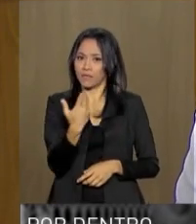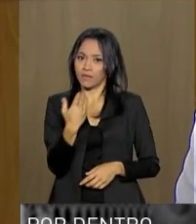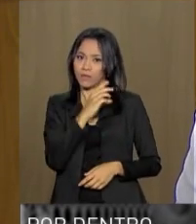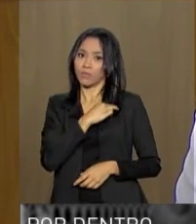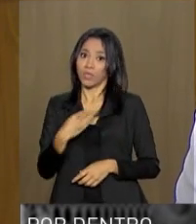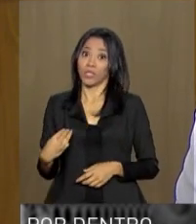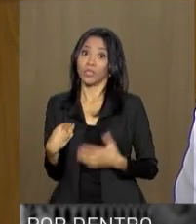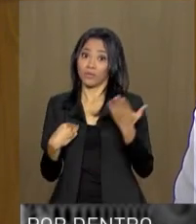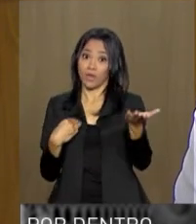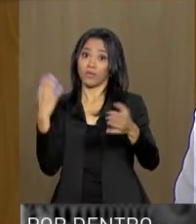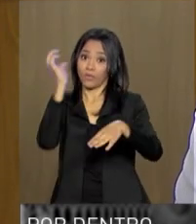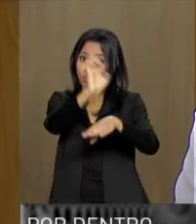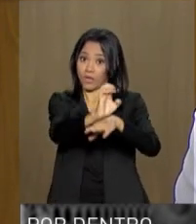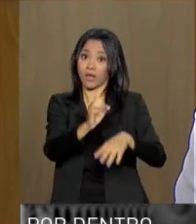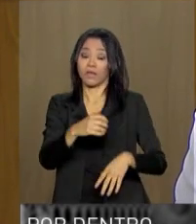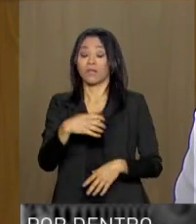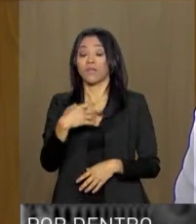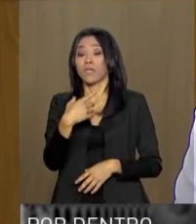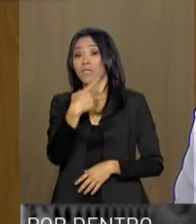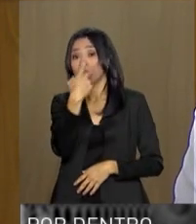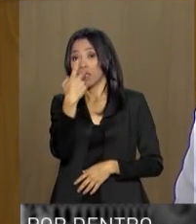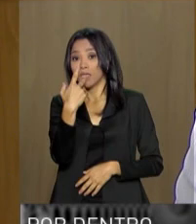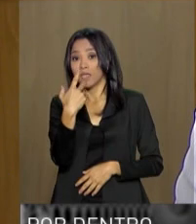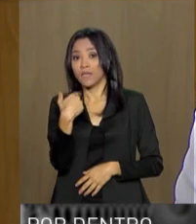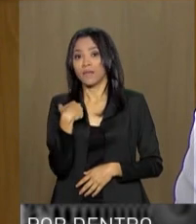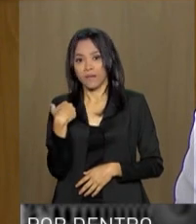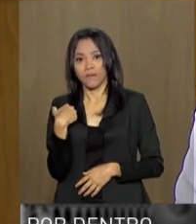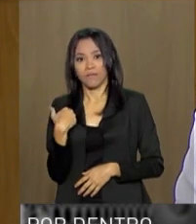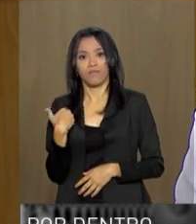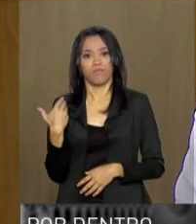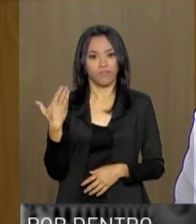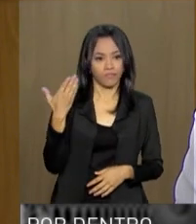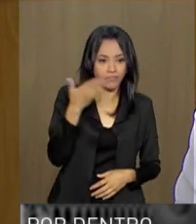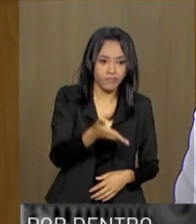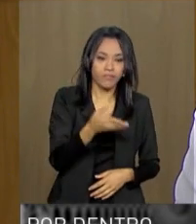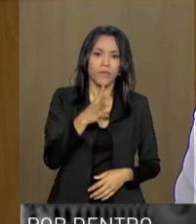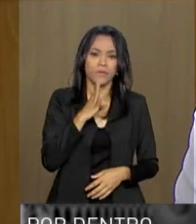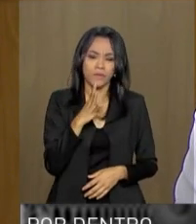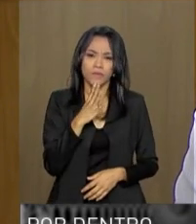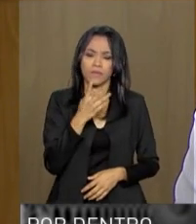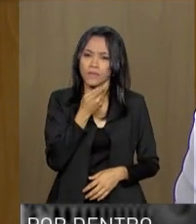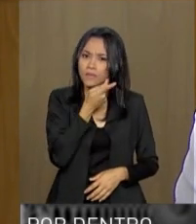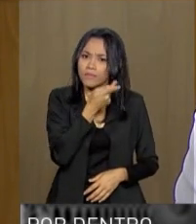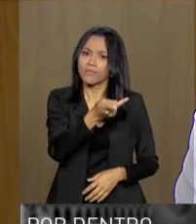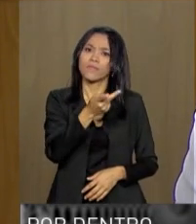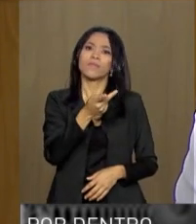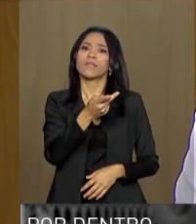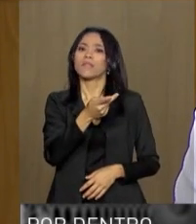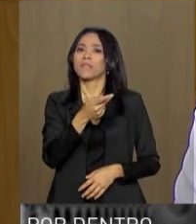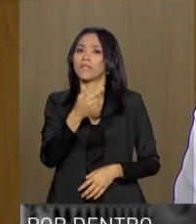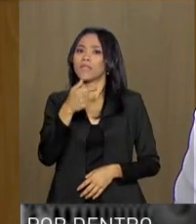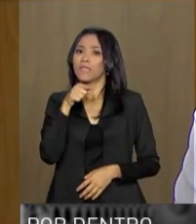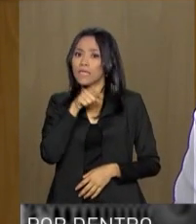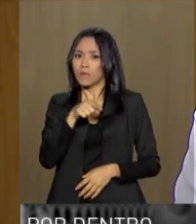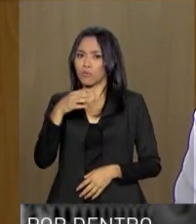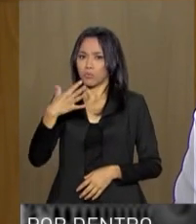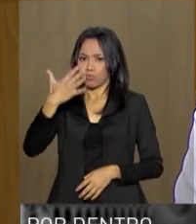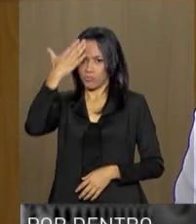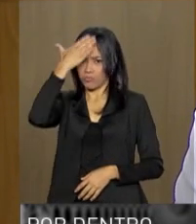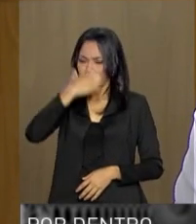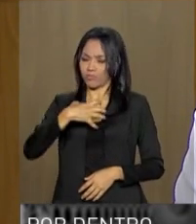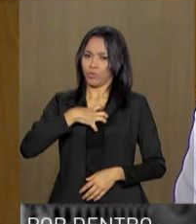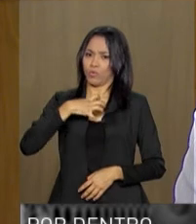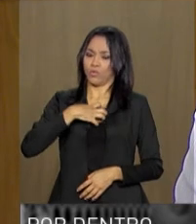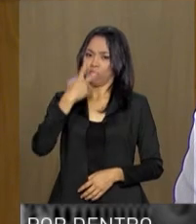em que ele colocou pra si nestes casos é com certeza nos mostra a seriedade